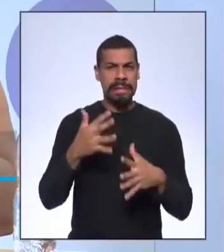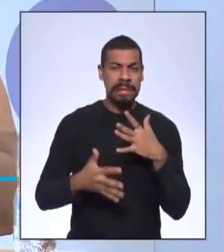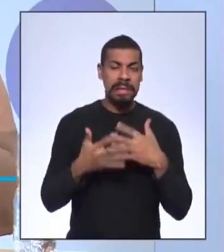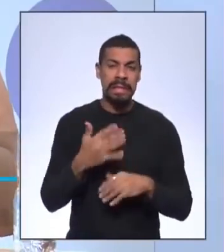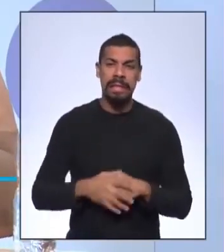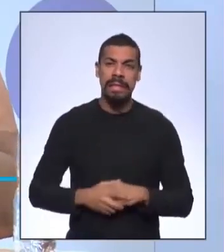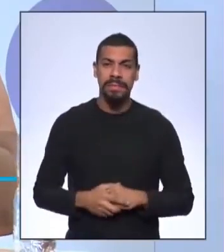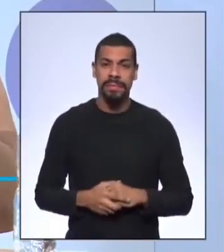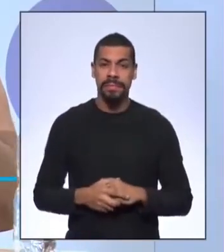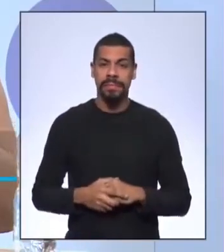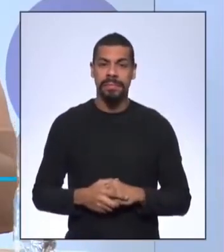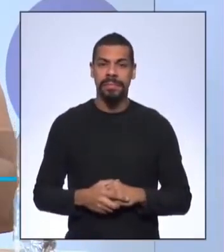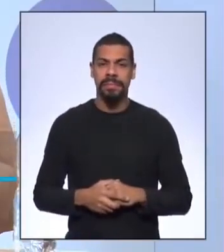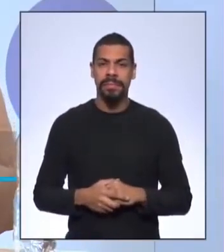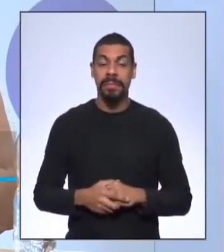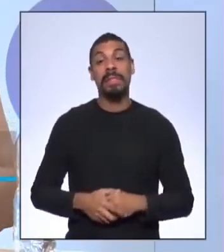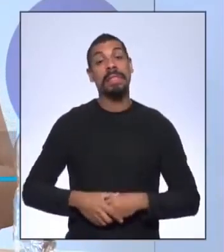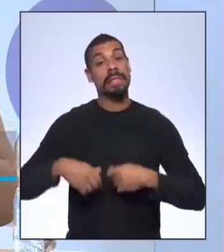de